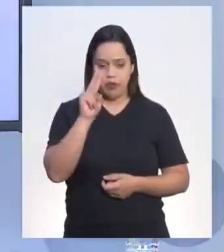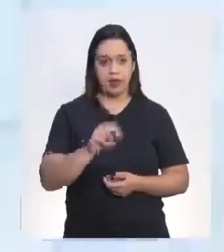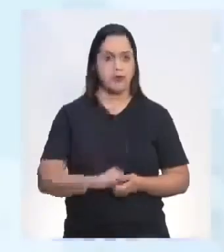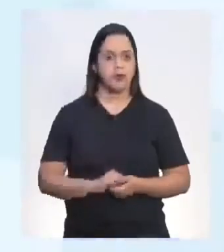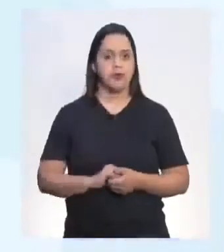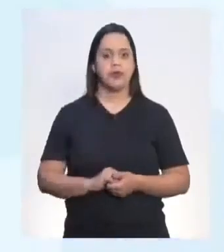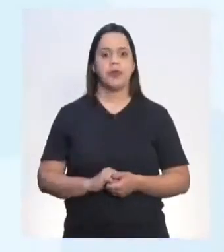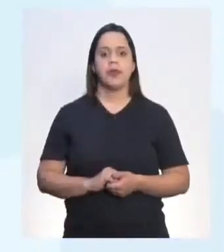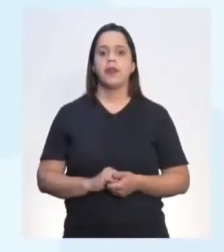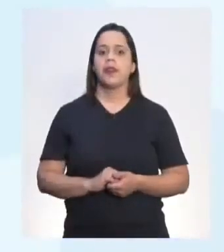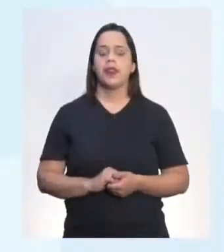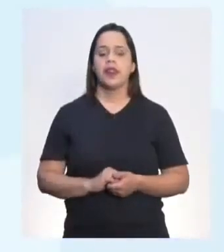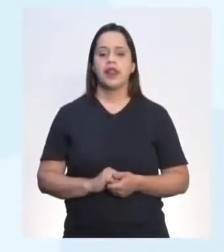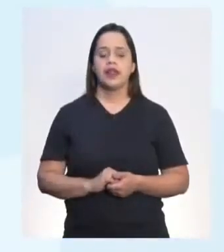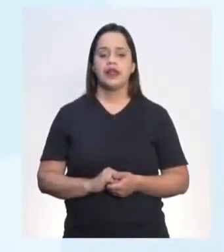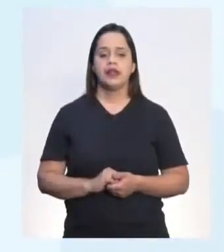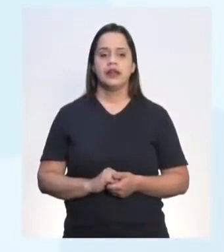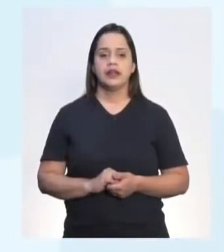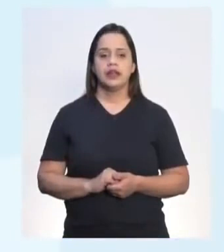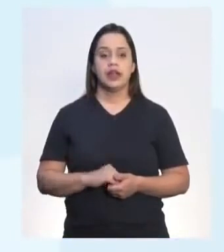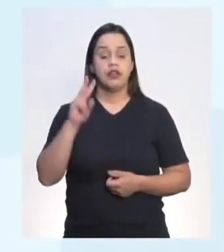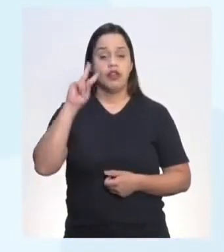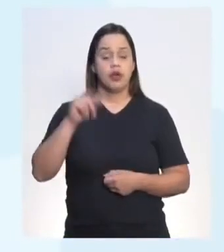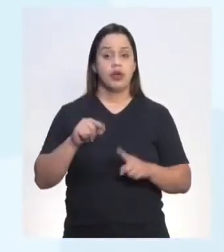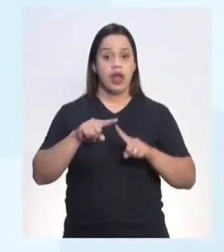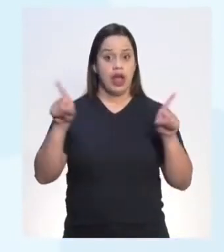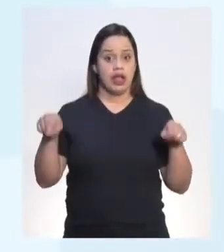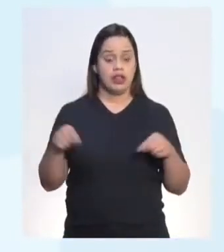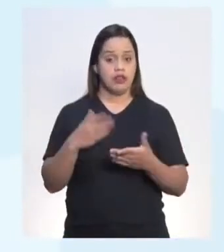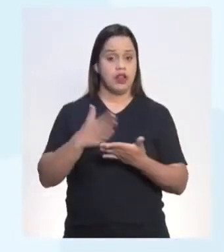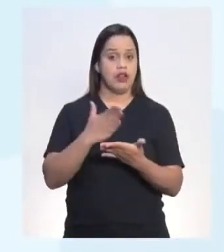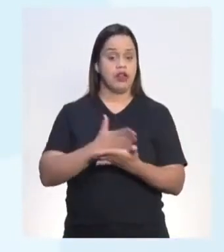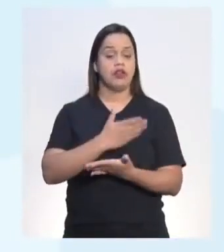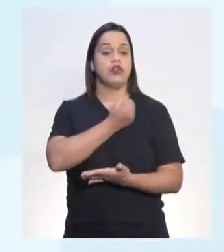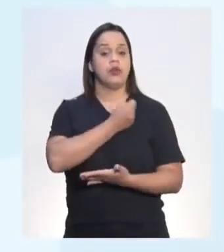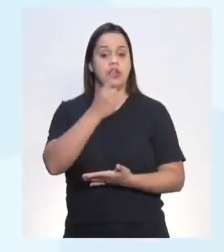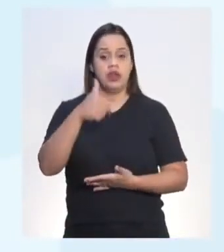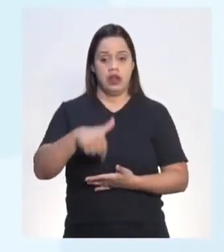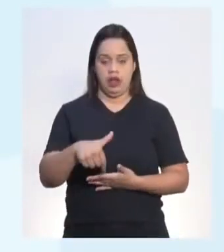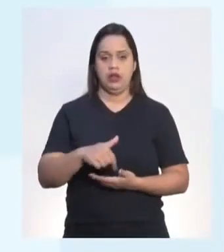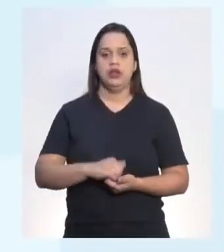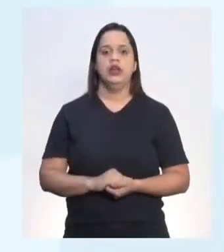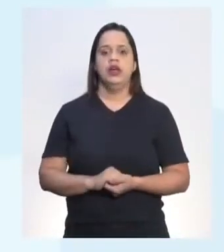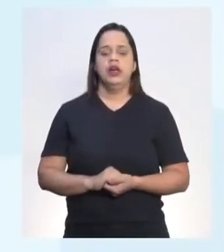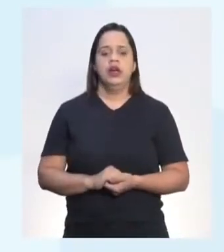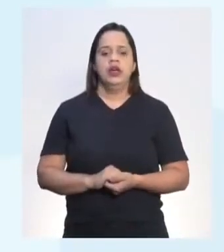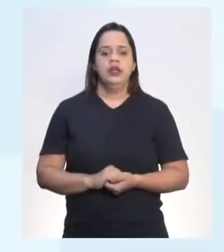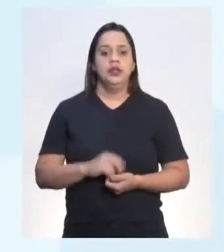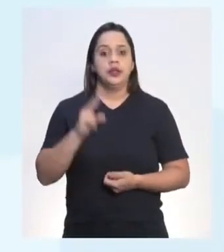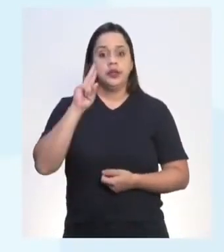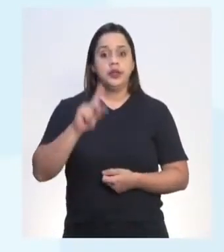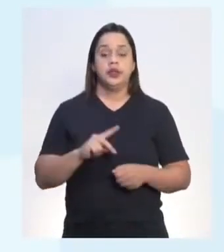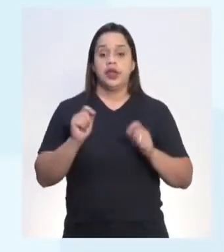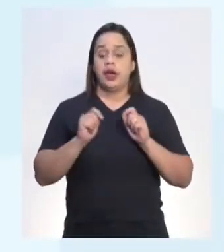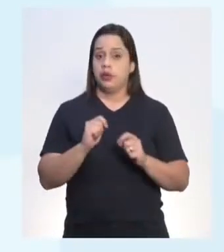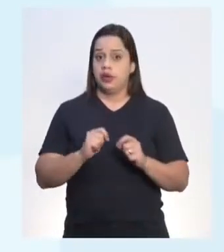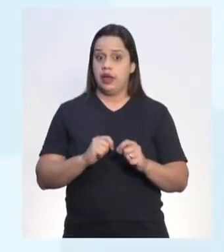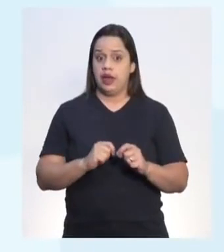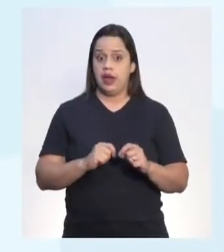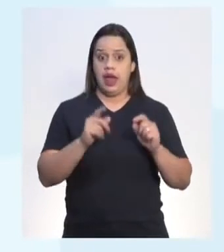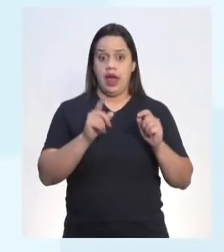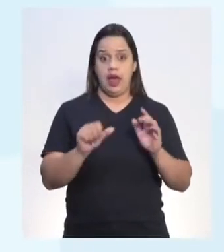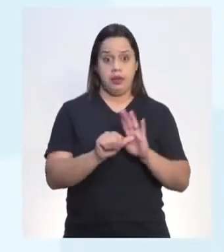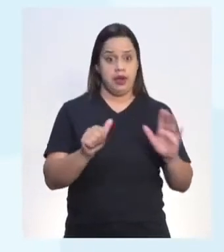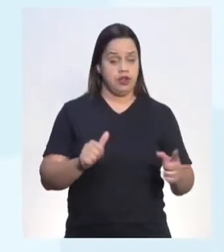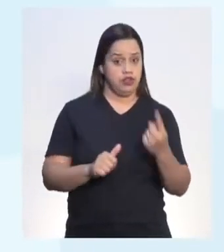atividade 2 na tela para eles. Observem que essa atividade está na página 17. E eu coloquei aí parte 1. Se você tiver com o seu material, você